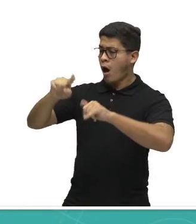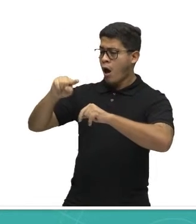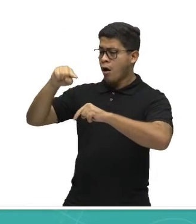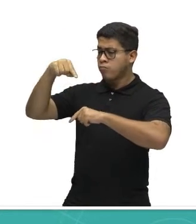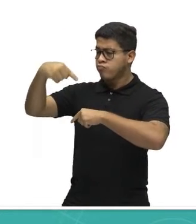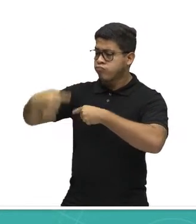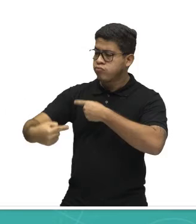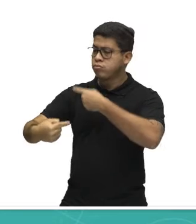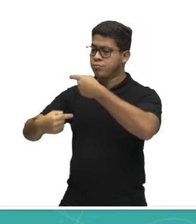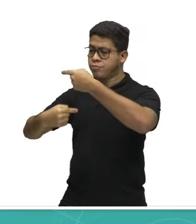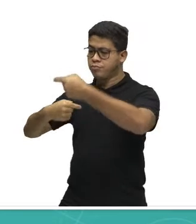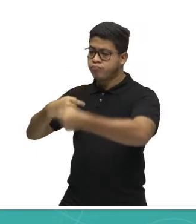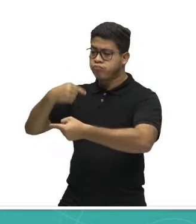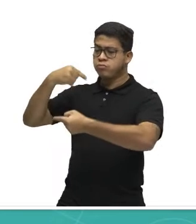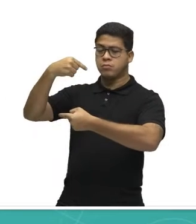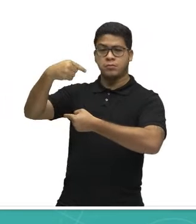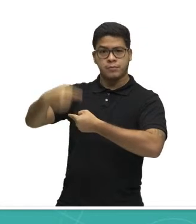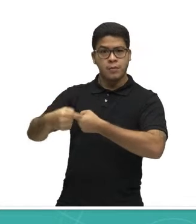em geração.